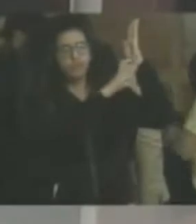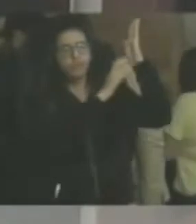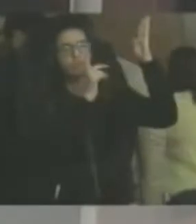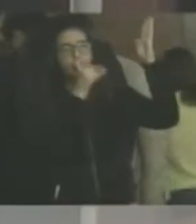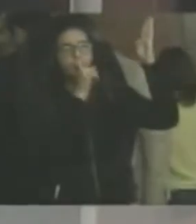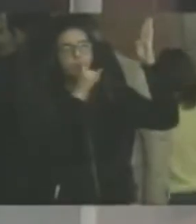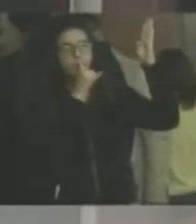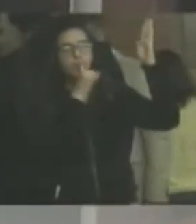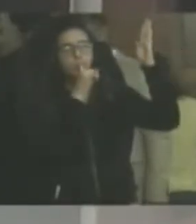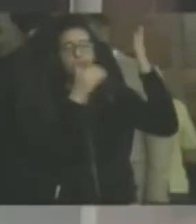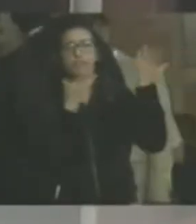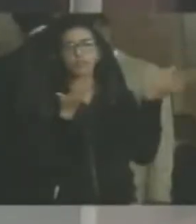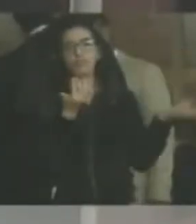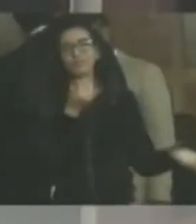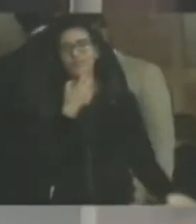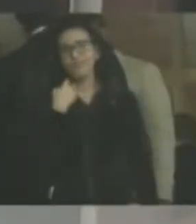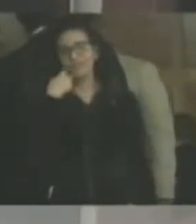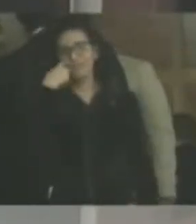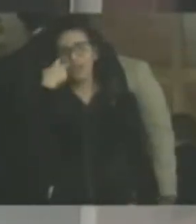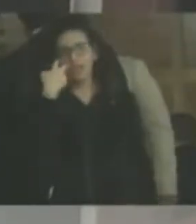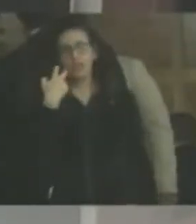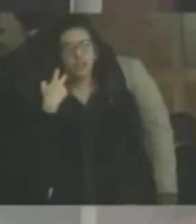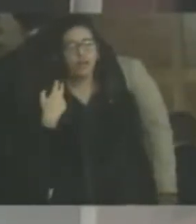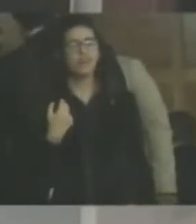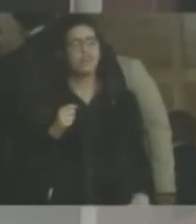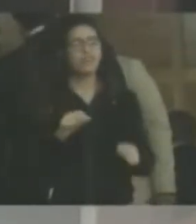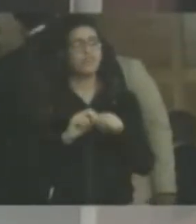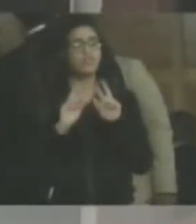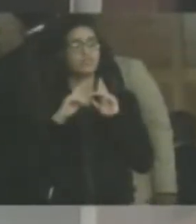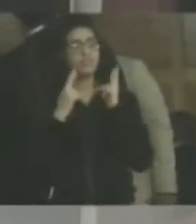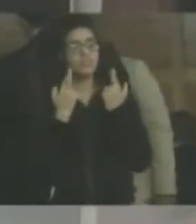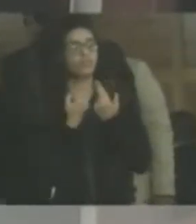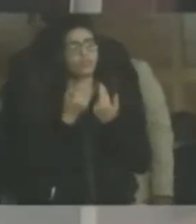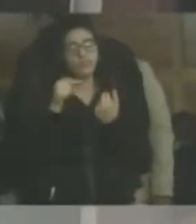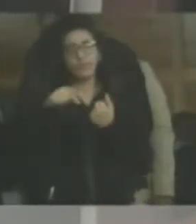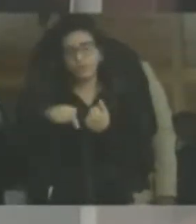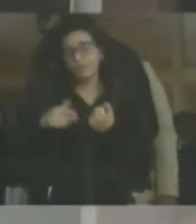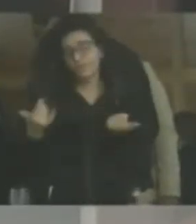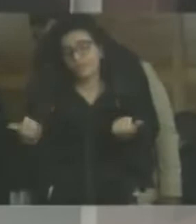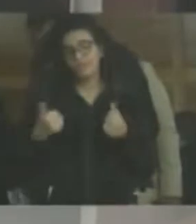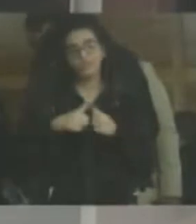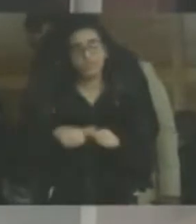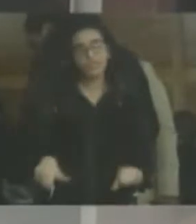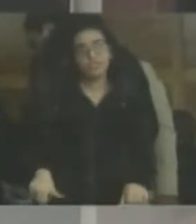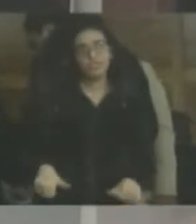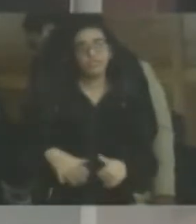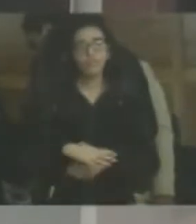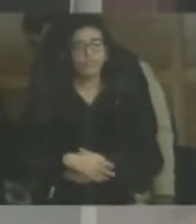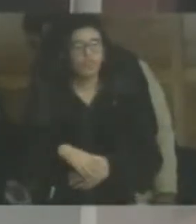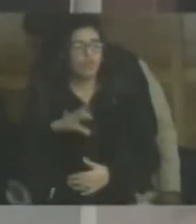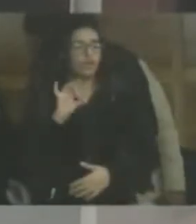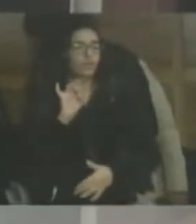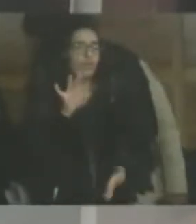vergonha lamentável. E aí faz audiência pública aqui e fica nisso. Fica no